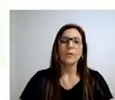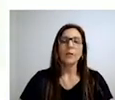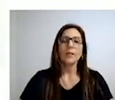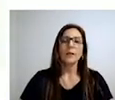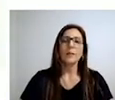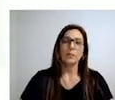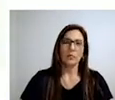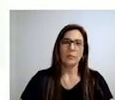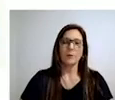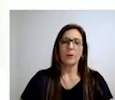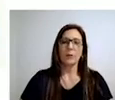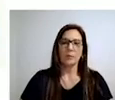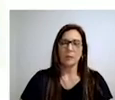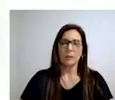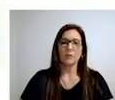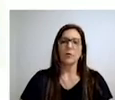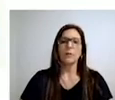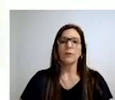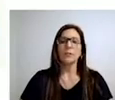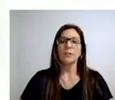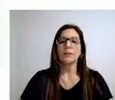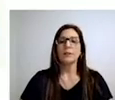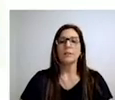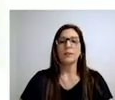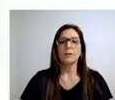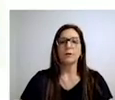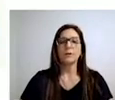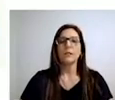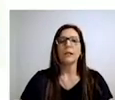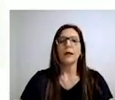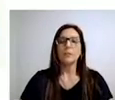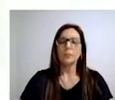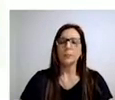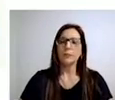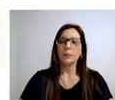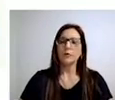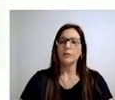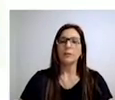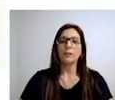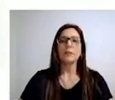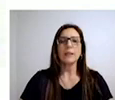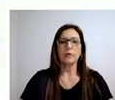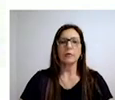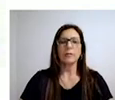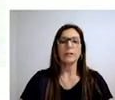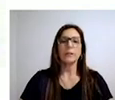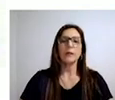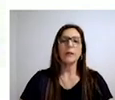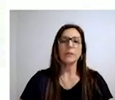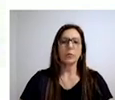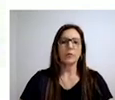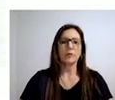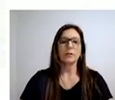Mas o que é mitose e meiose que nós comentamos no slide anterior? É um tipo de reprodução das células. Então,